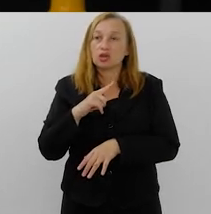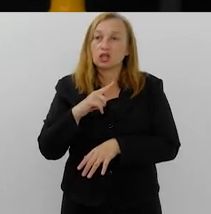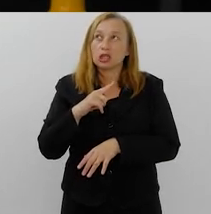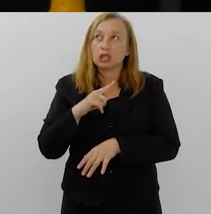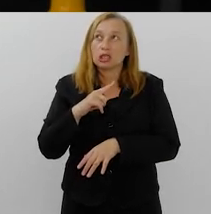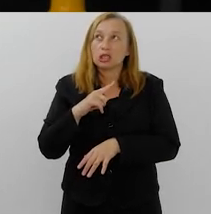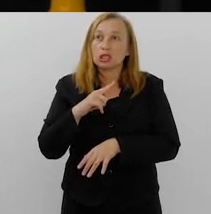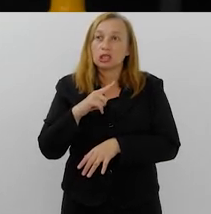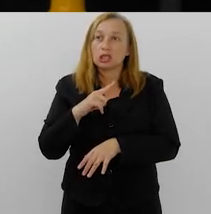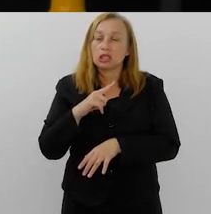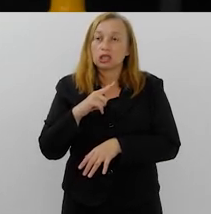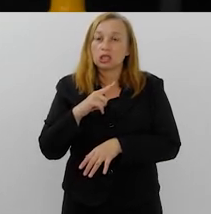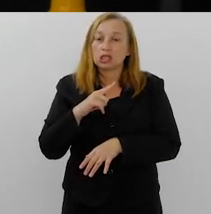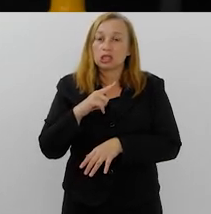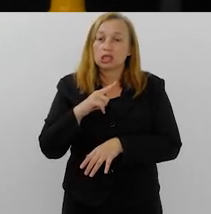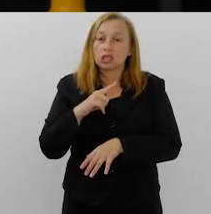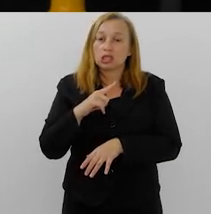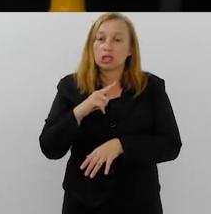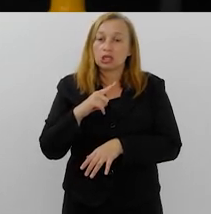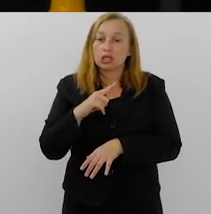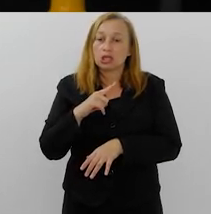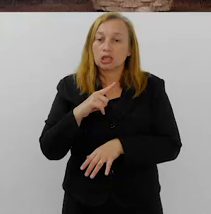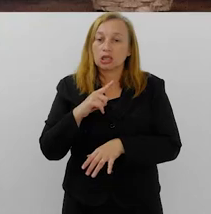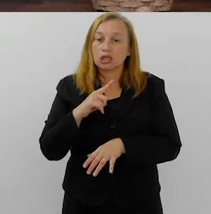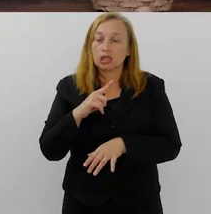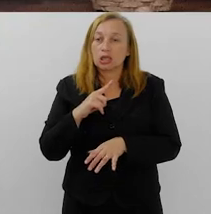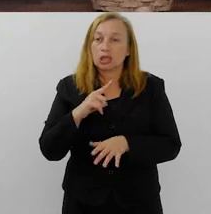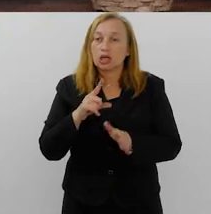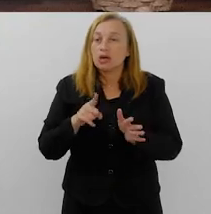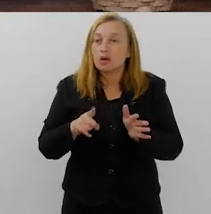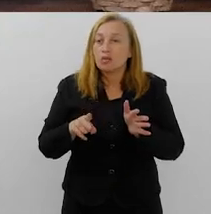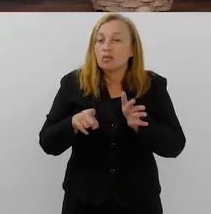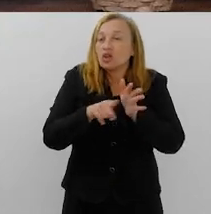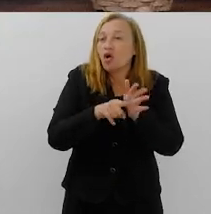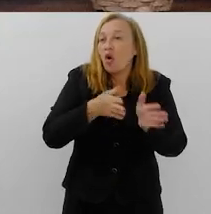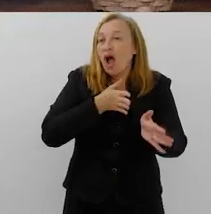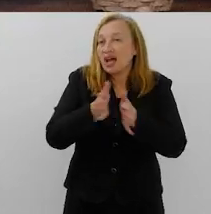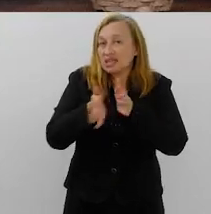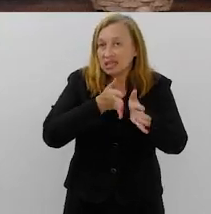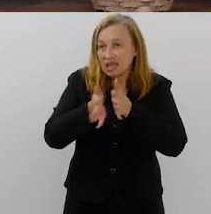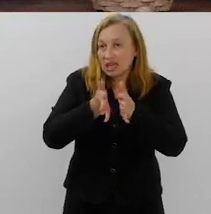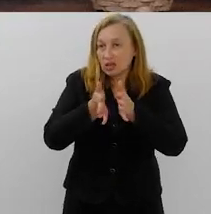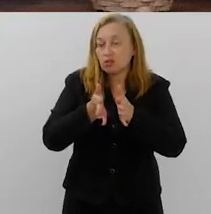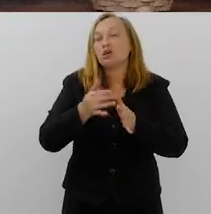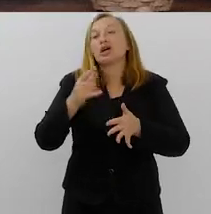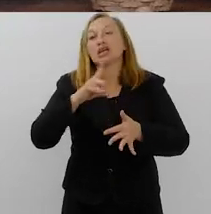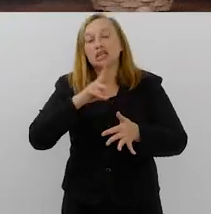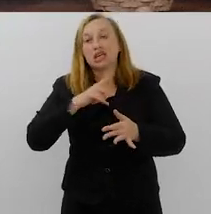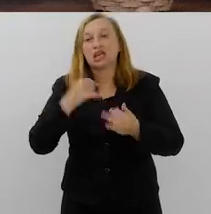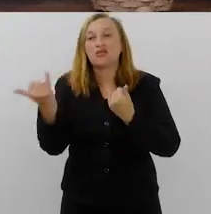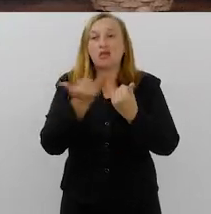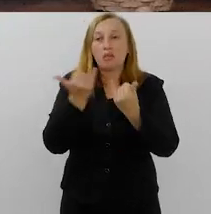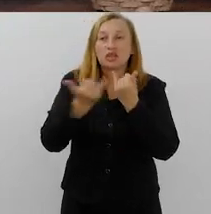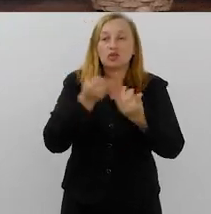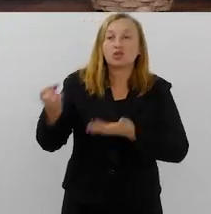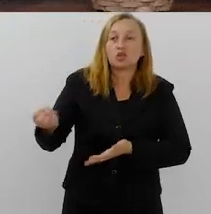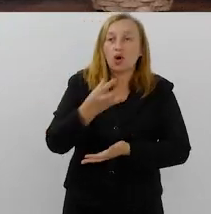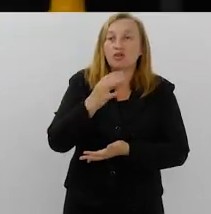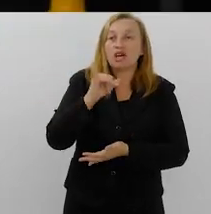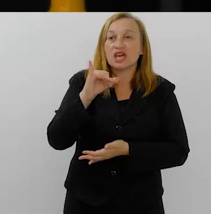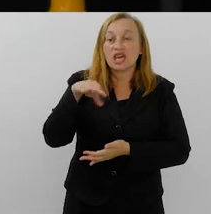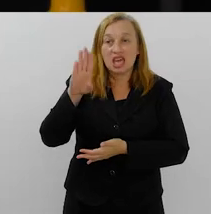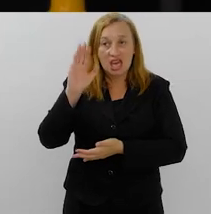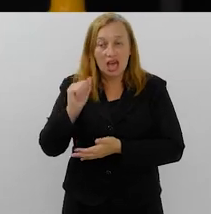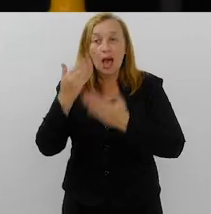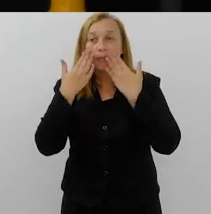menor cobertura no screening isso em todas as regiões do Brasil né Teve até um estudo que saiu agora com dados muito atualizados